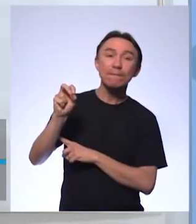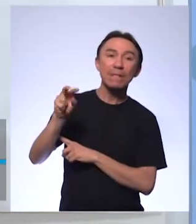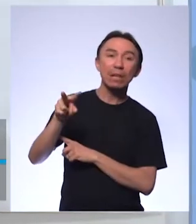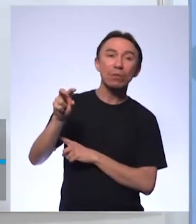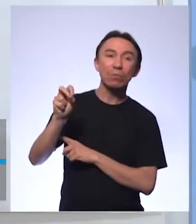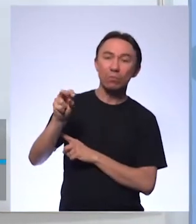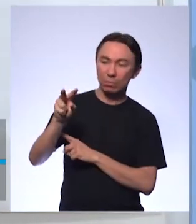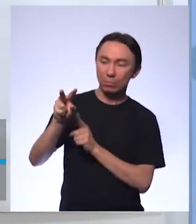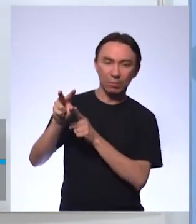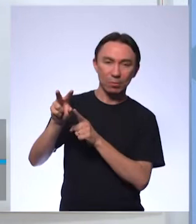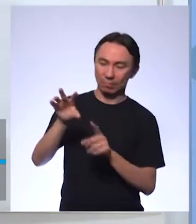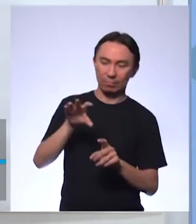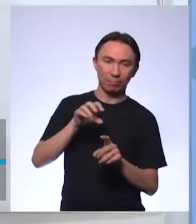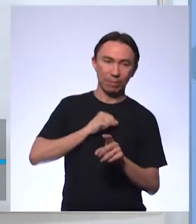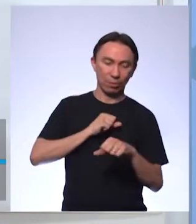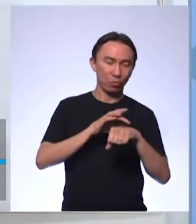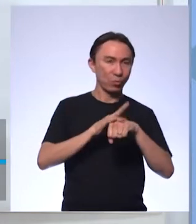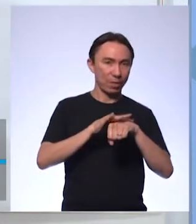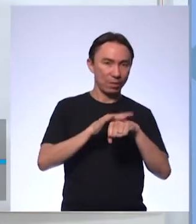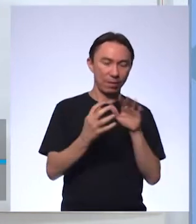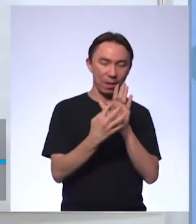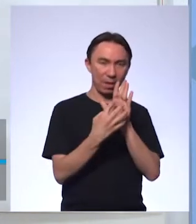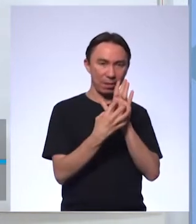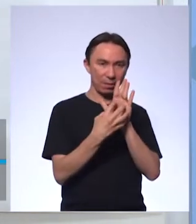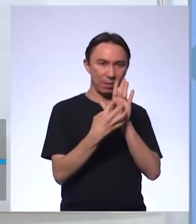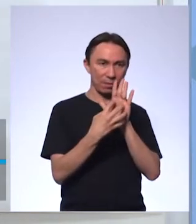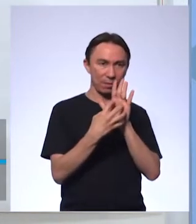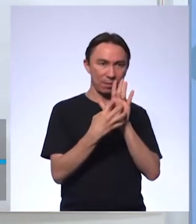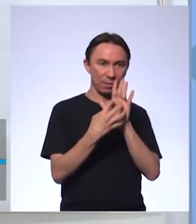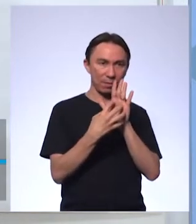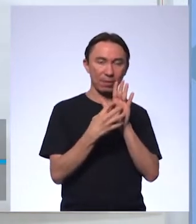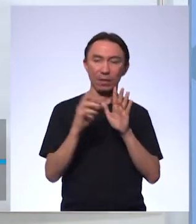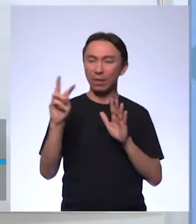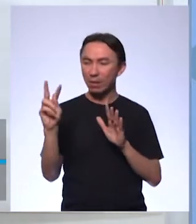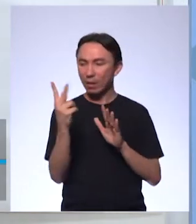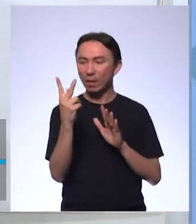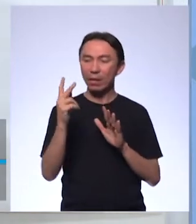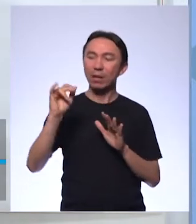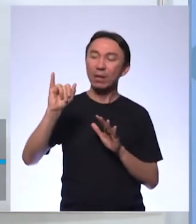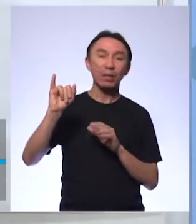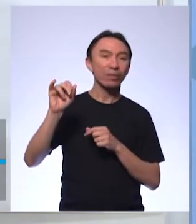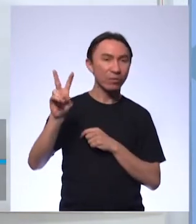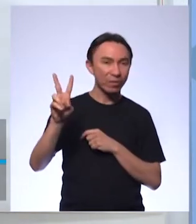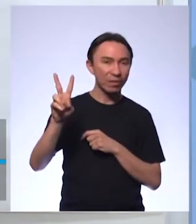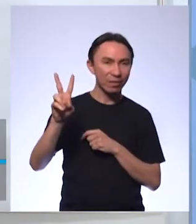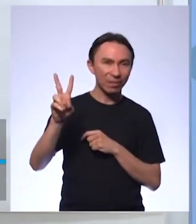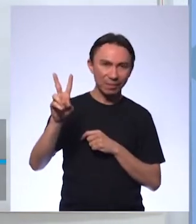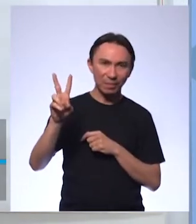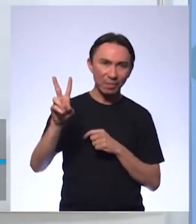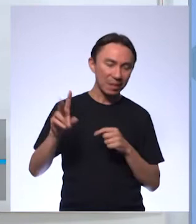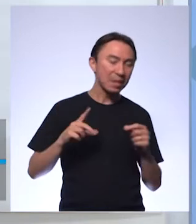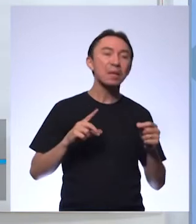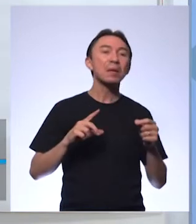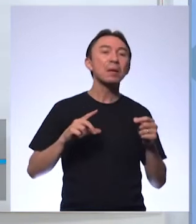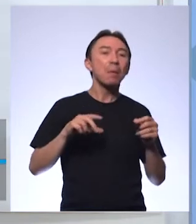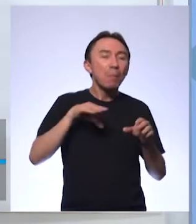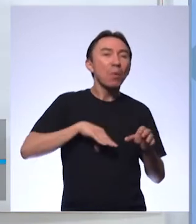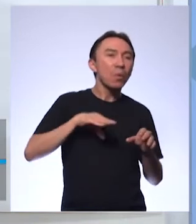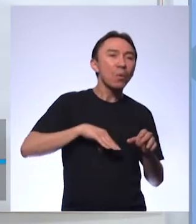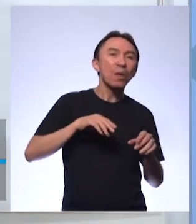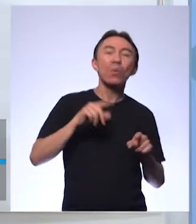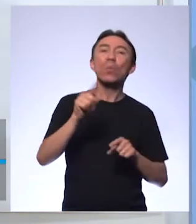uma doença, tá? Que é a AIDS. Tudo bem? Então, HIV, o nome em português seria vírus da